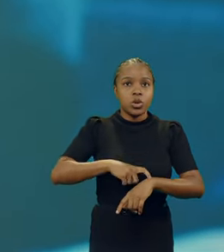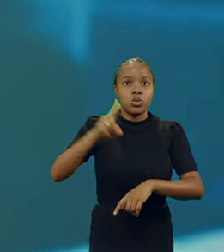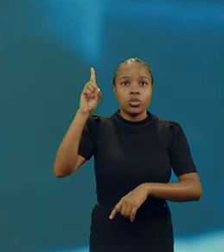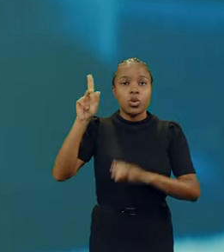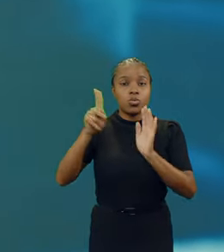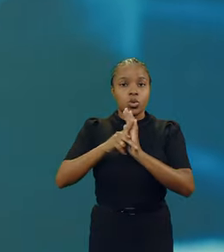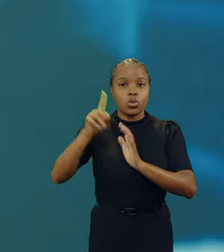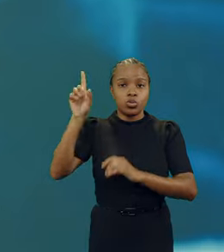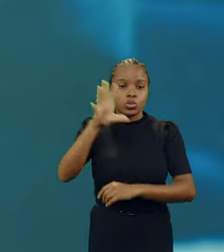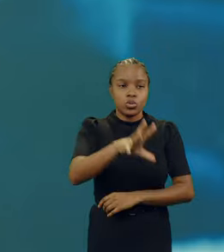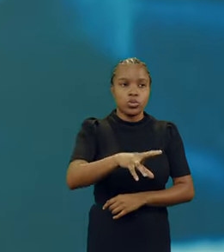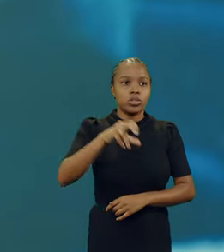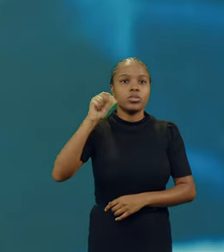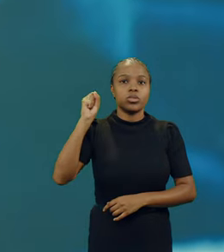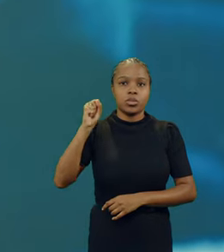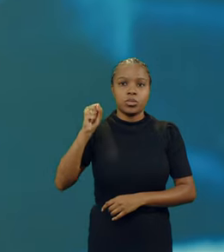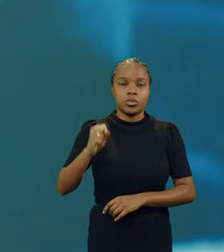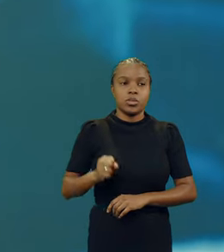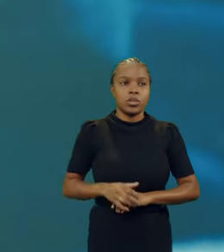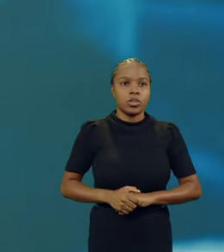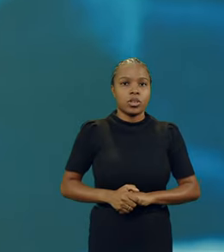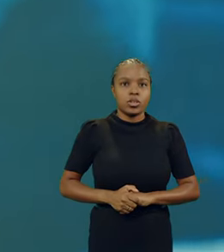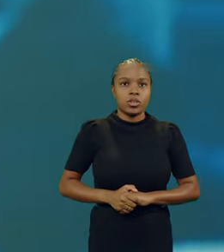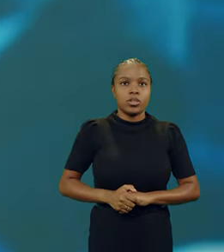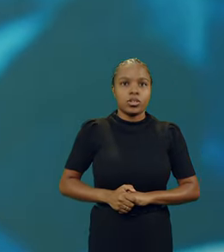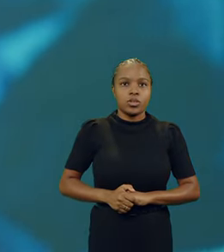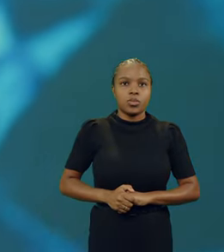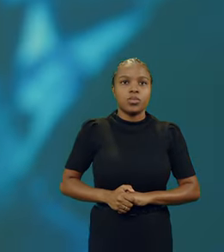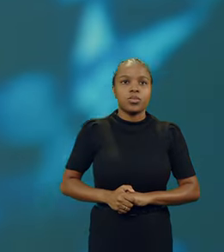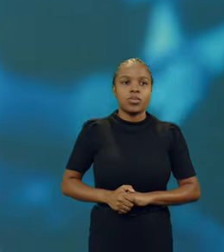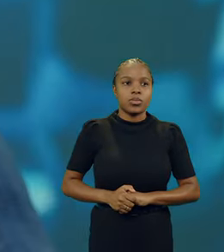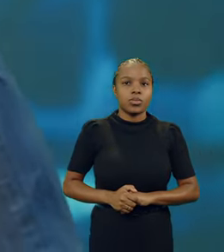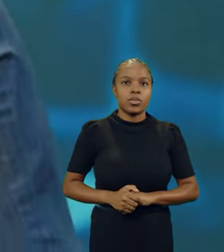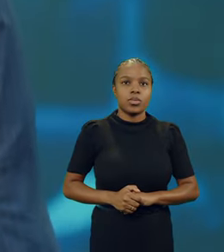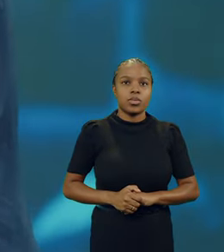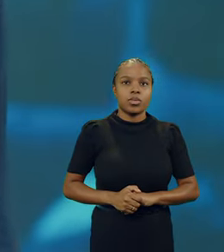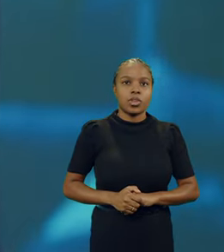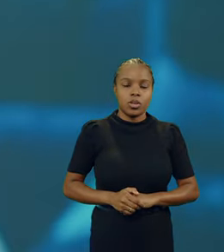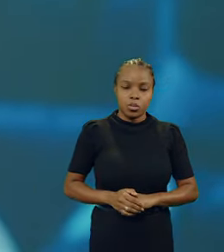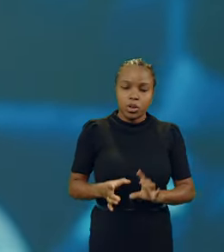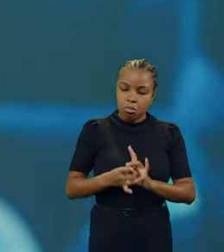caminho e este homem do reino vai passar e vai continuar fazendo a obra do reino.